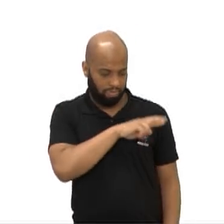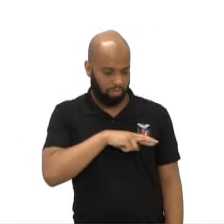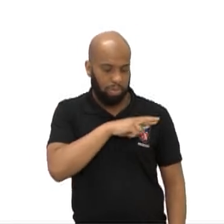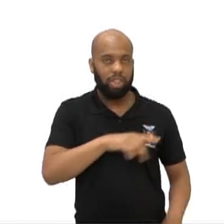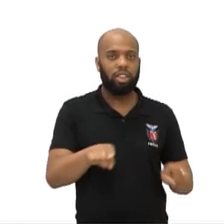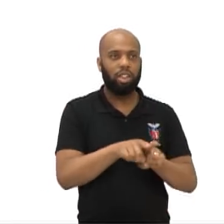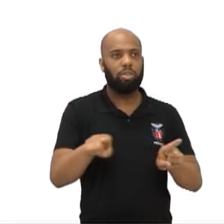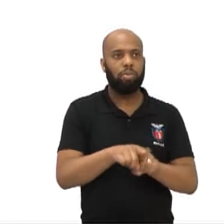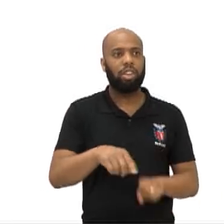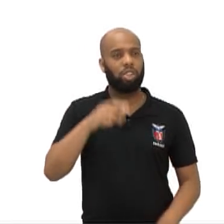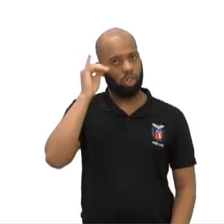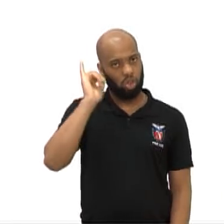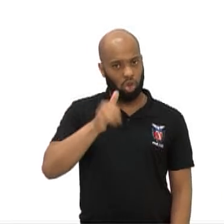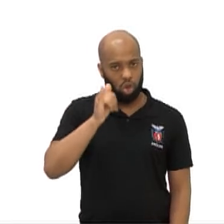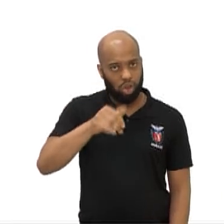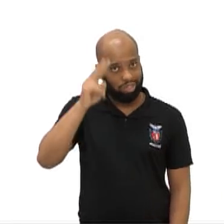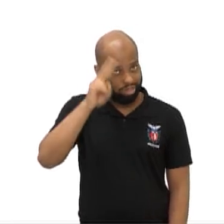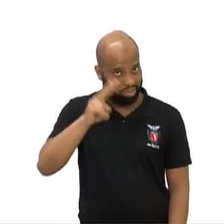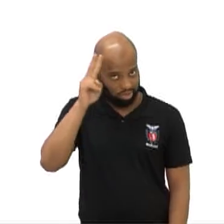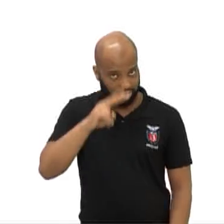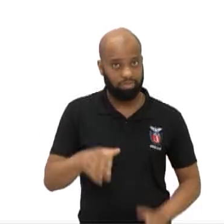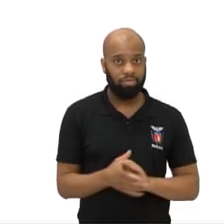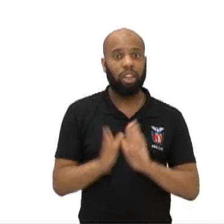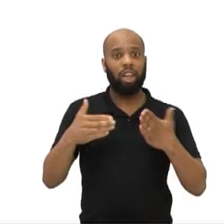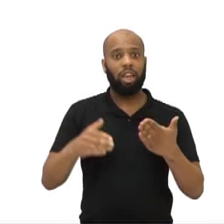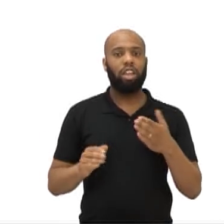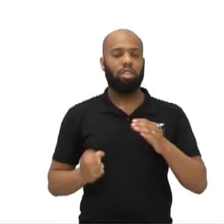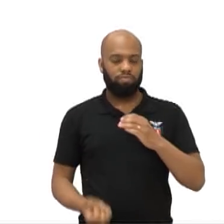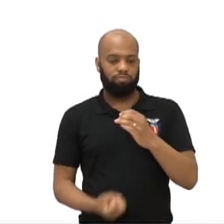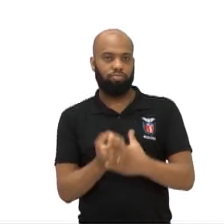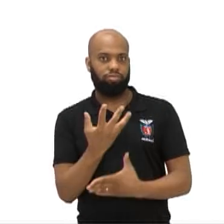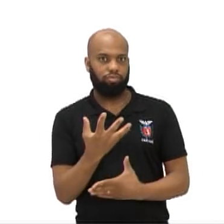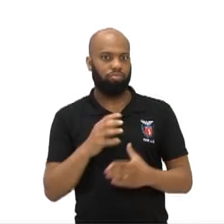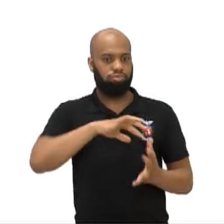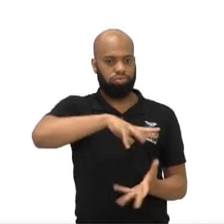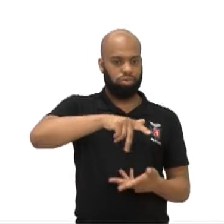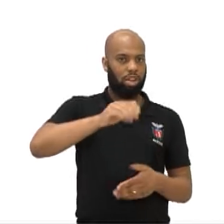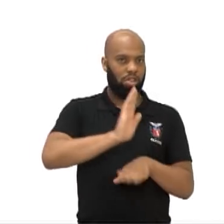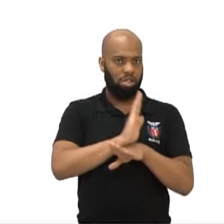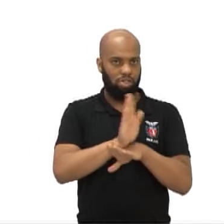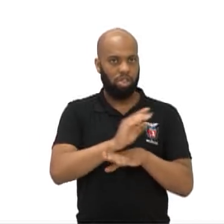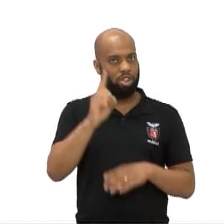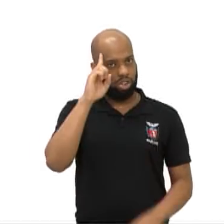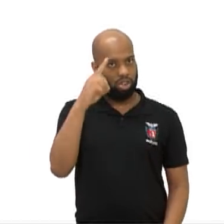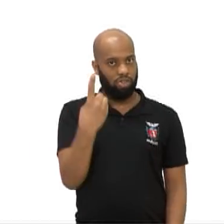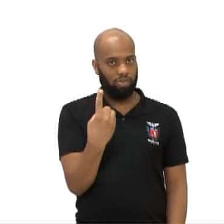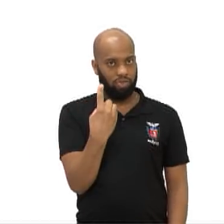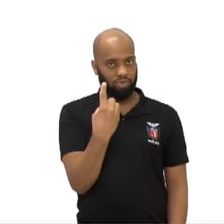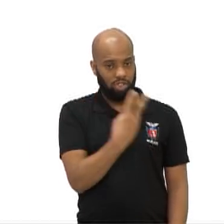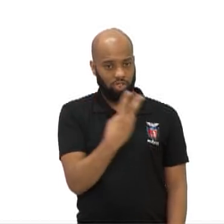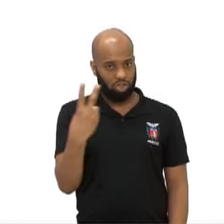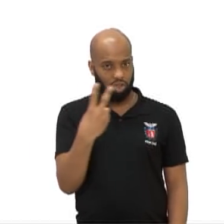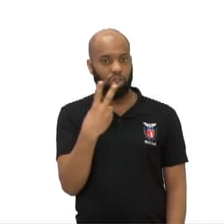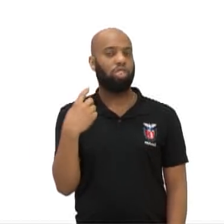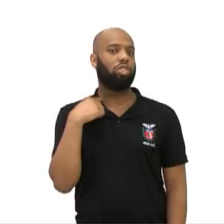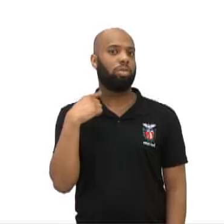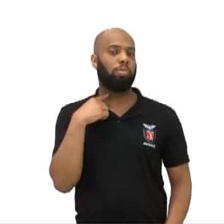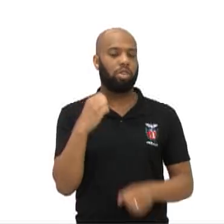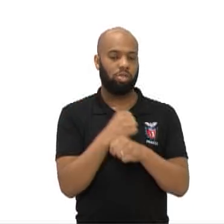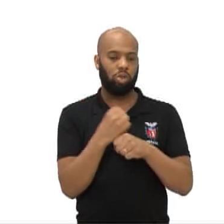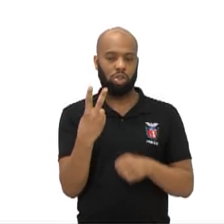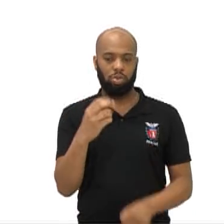para a narrativa do quadro adicional, a estreia mundial do filme aconteceu em 22 de maio de 2015,